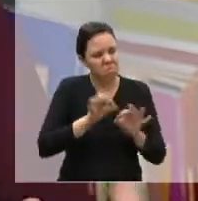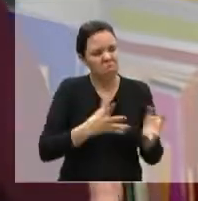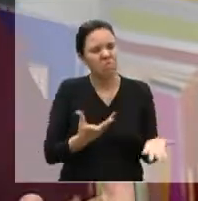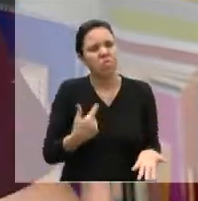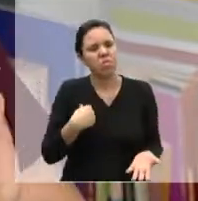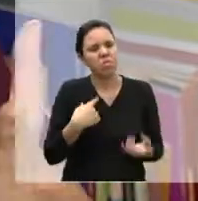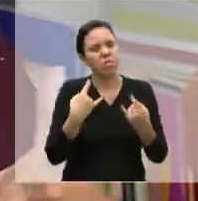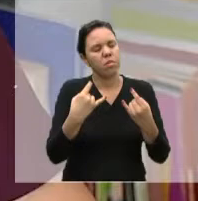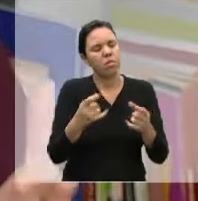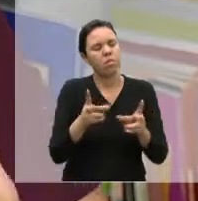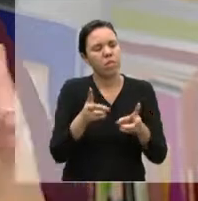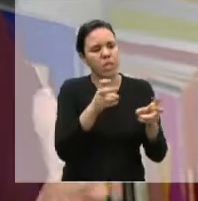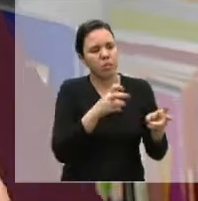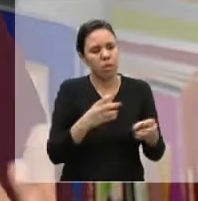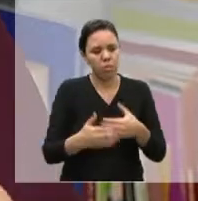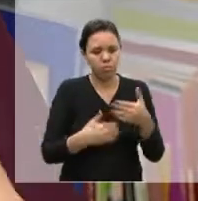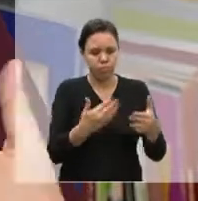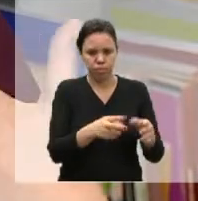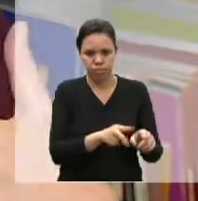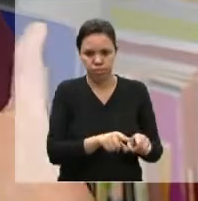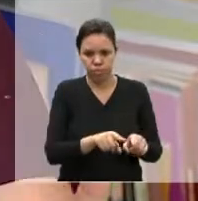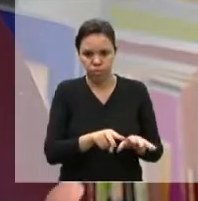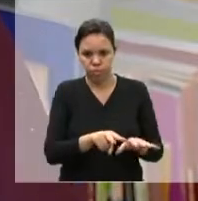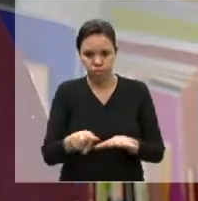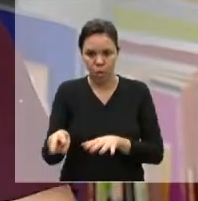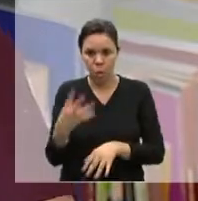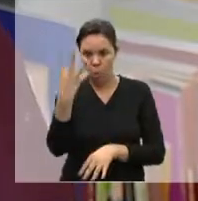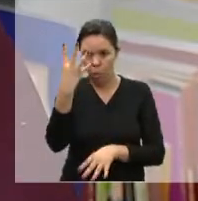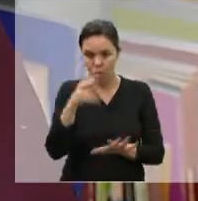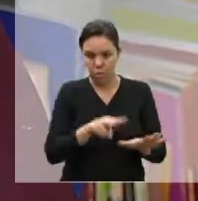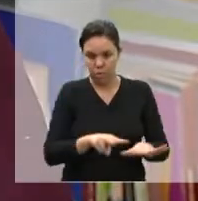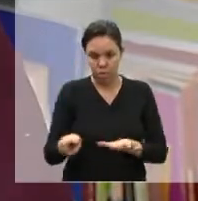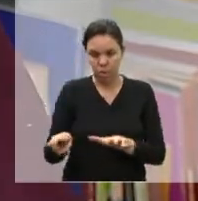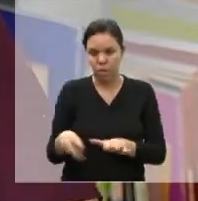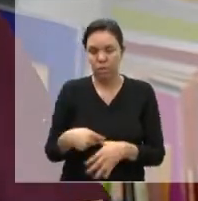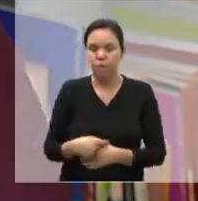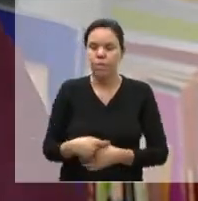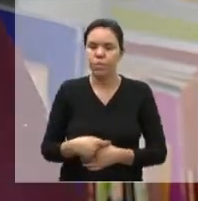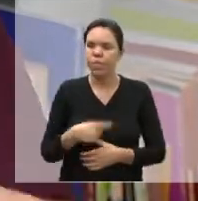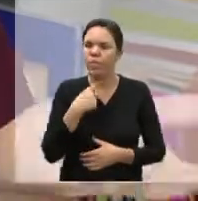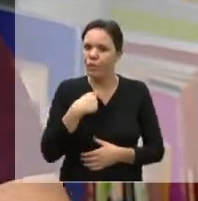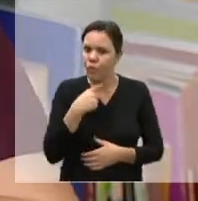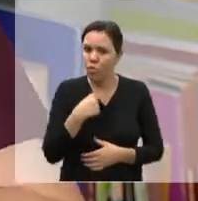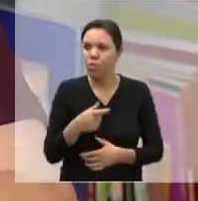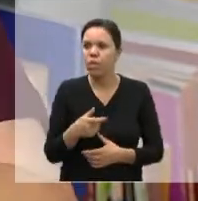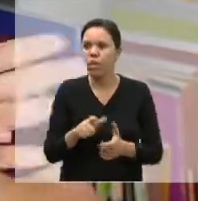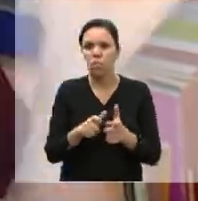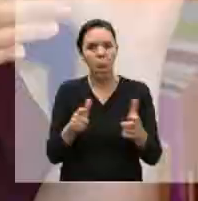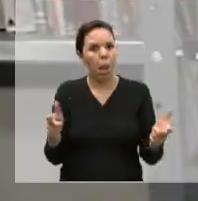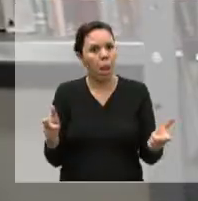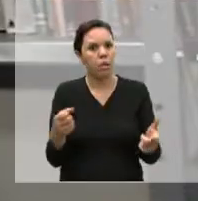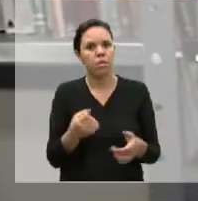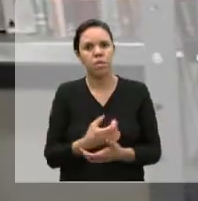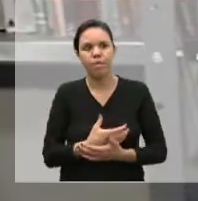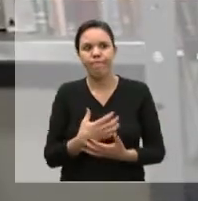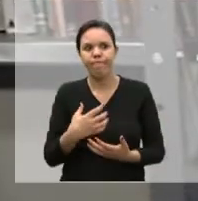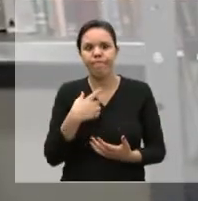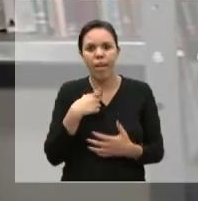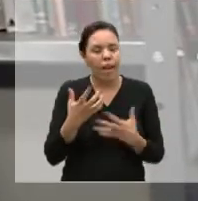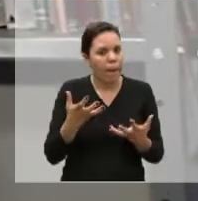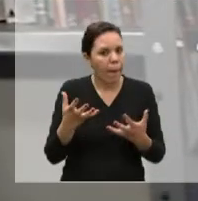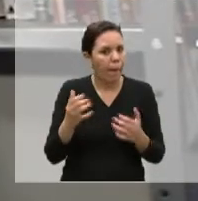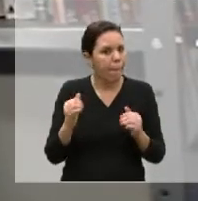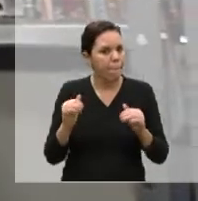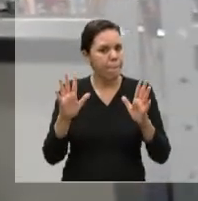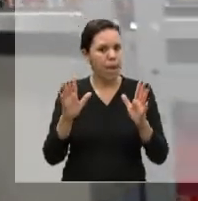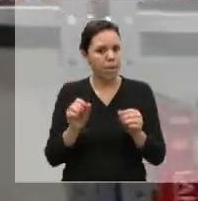Inclusive agora a gente vai fazer o formulário para entender melhor o impacto que isso teve nessas meninas. Talvez a Angélica consiga dizer